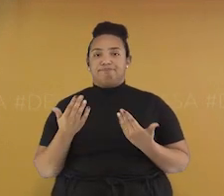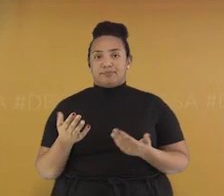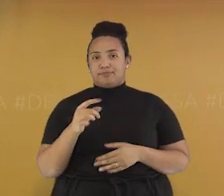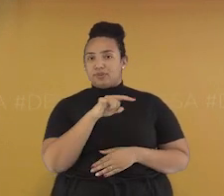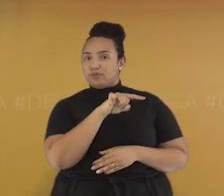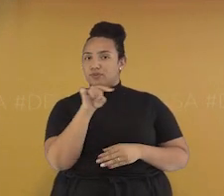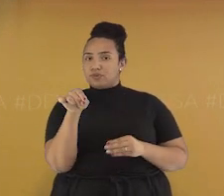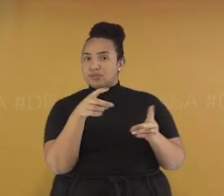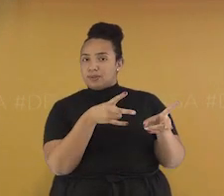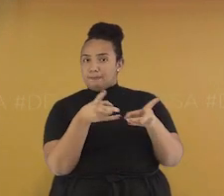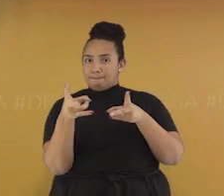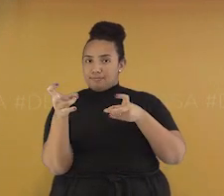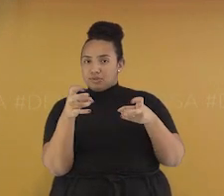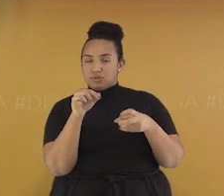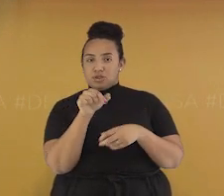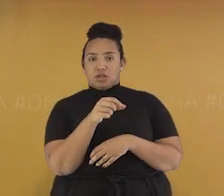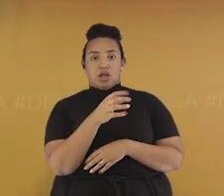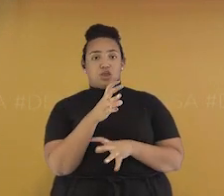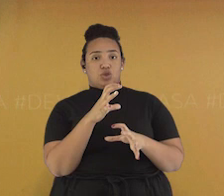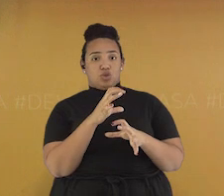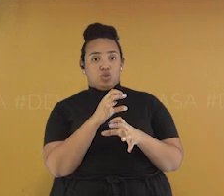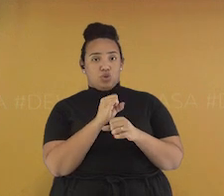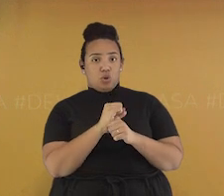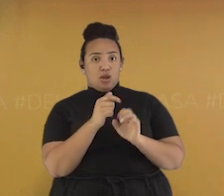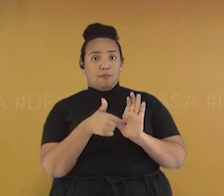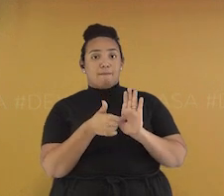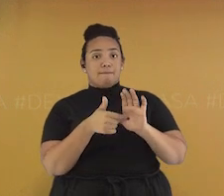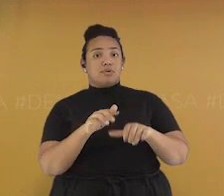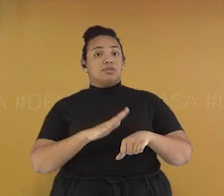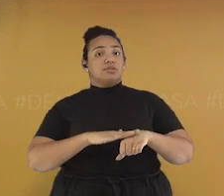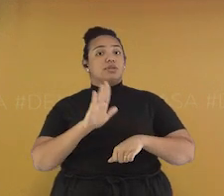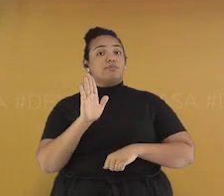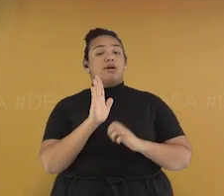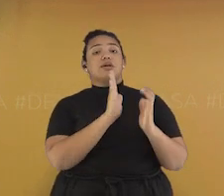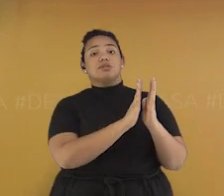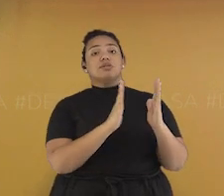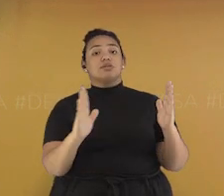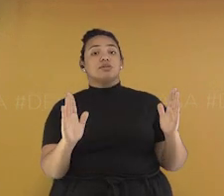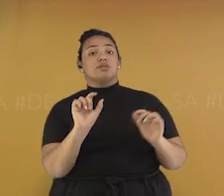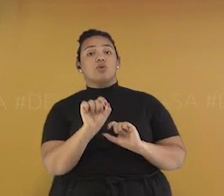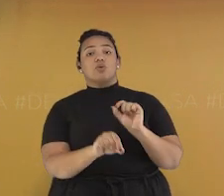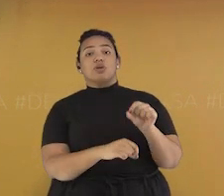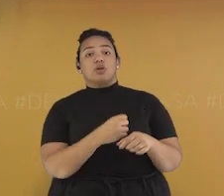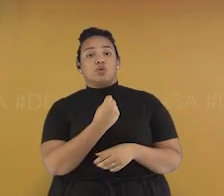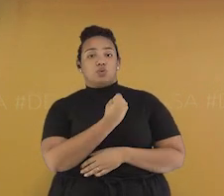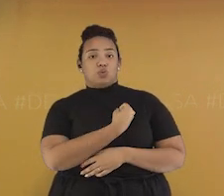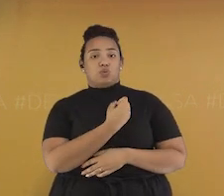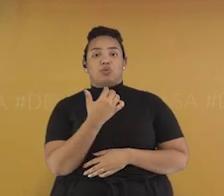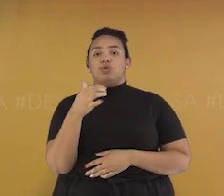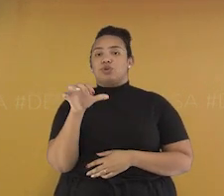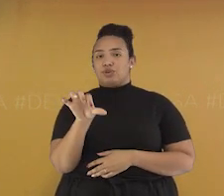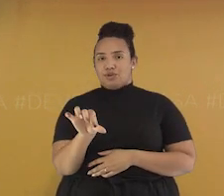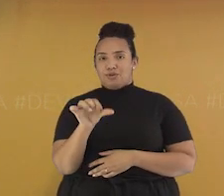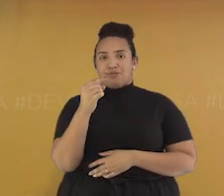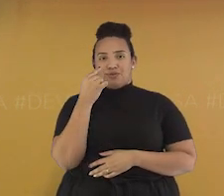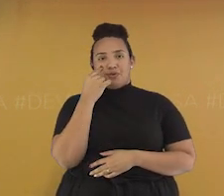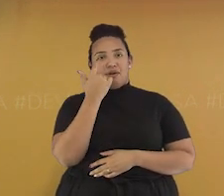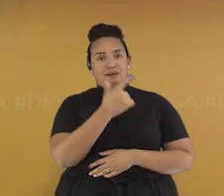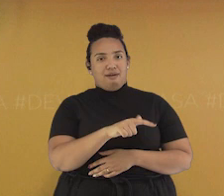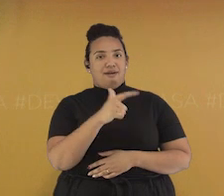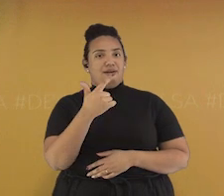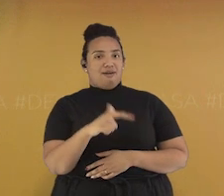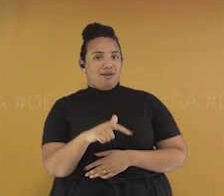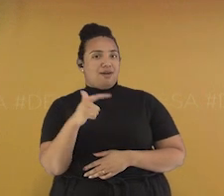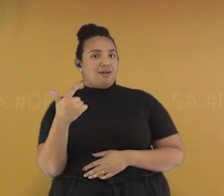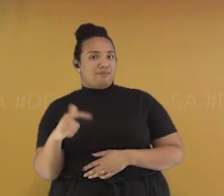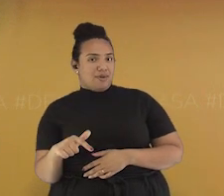prova. Como você pode perceber, a nota que mais aparece nessa sequência é o 9, pois ela